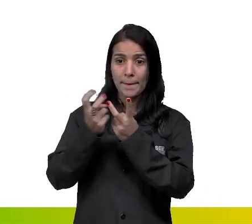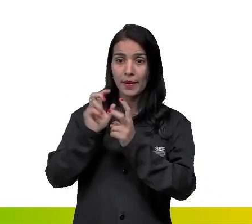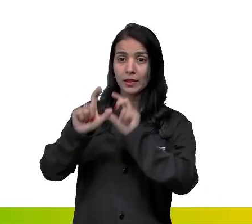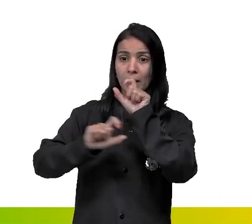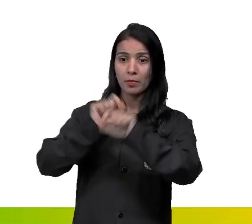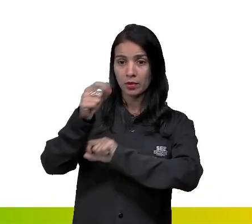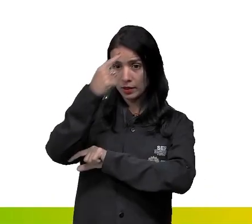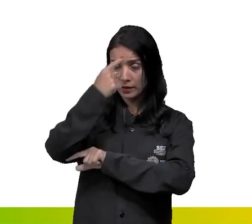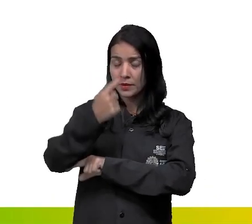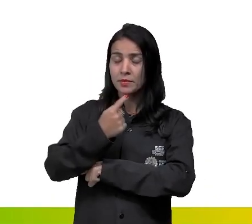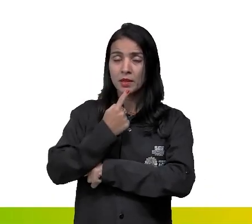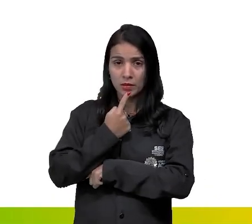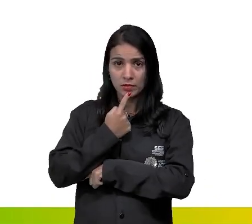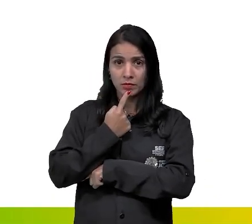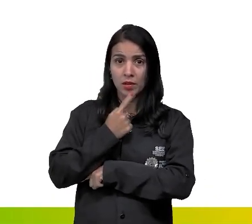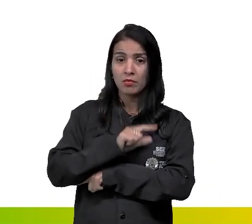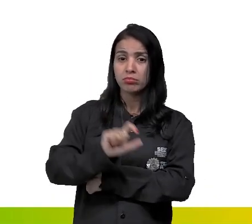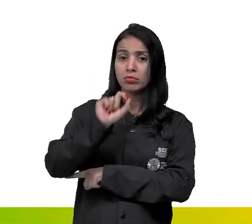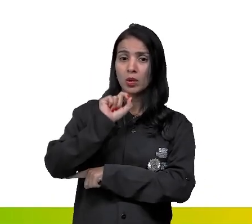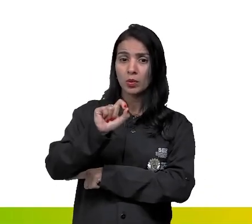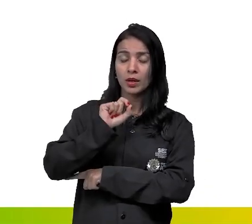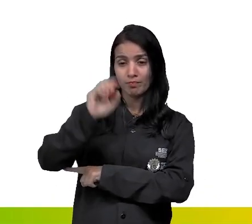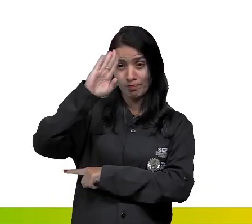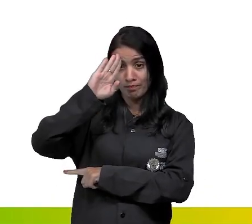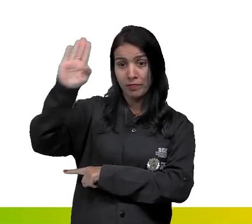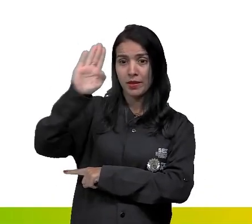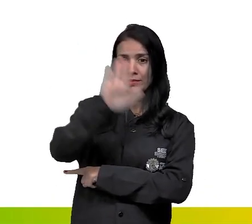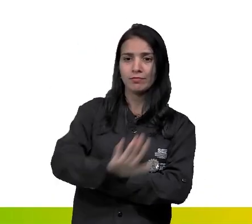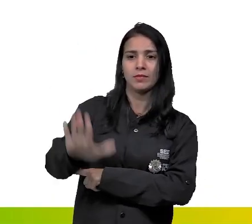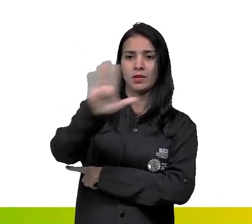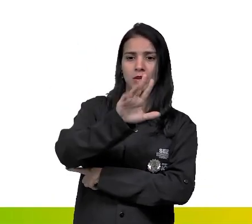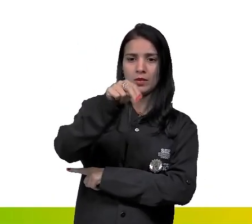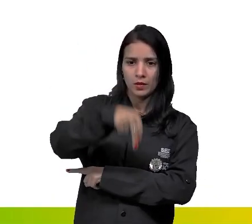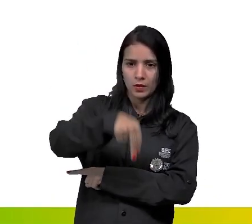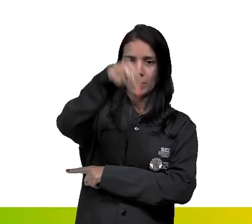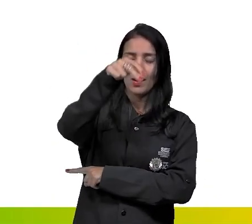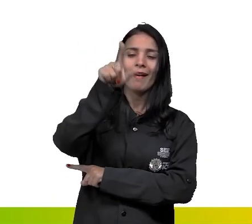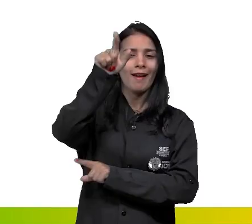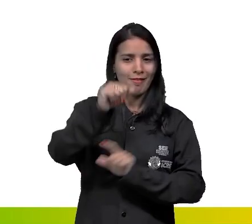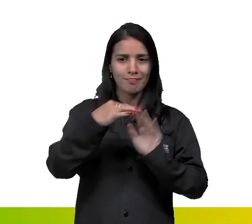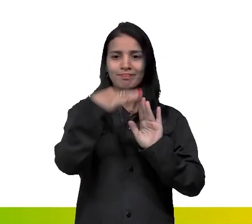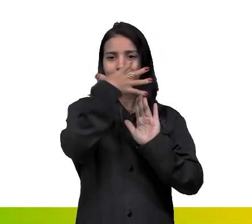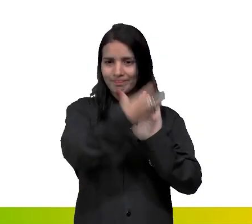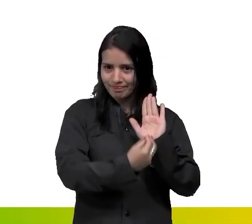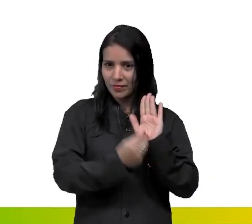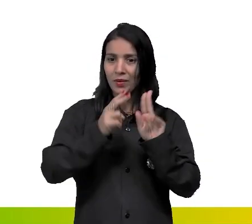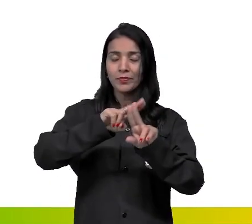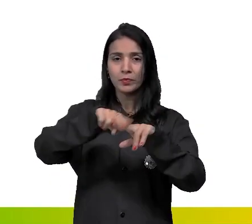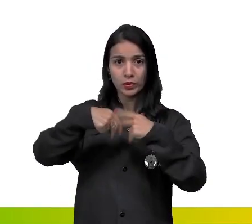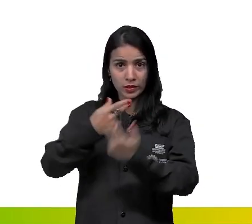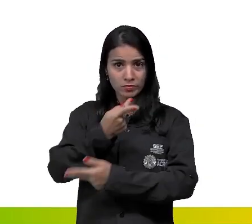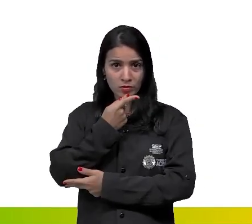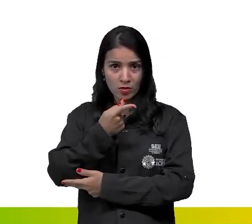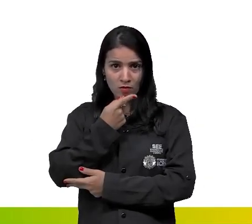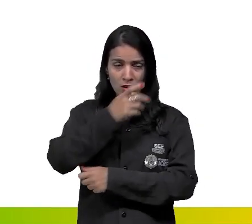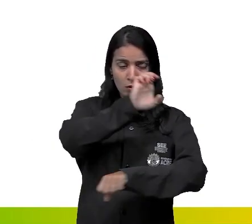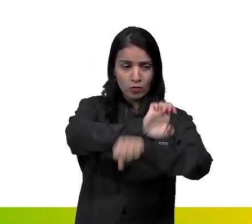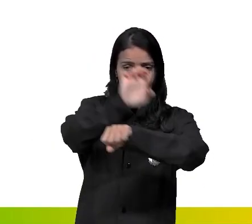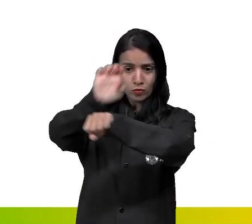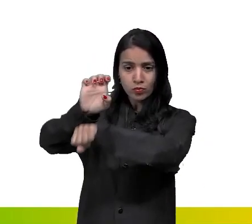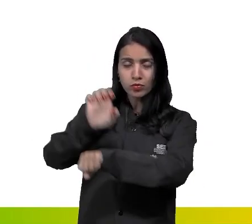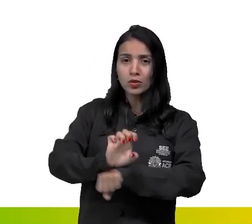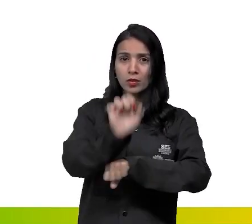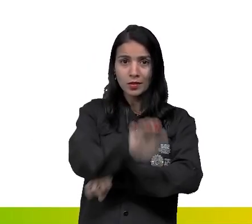Amazônia, ele é localizado principalmente aqui na região norte do Brasil. Então, quando a gente fala nos estados da região norte,